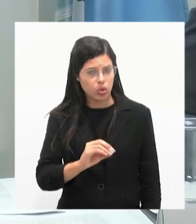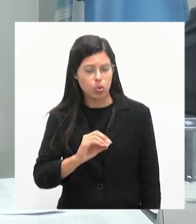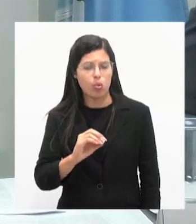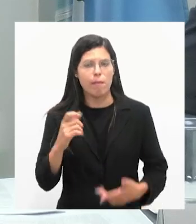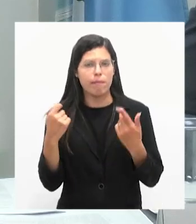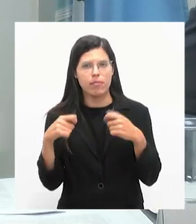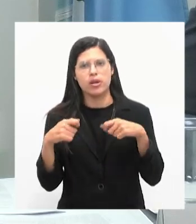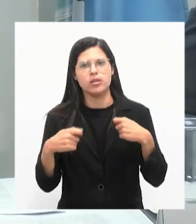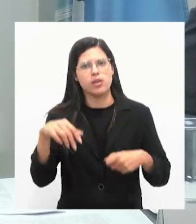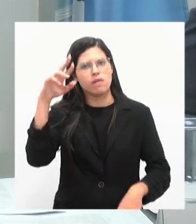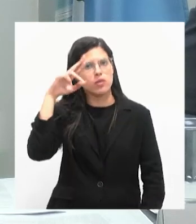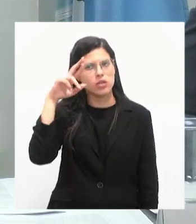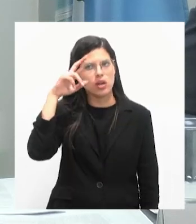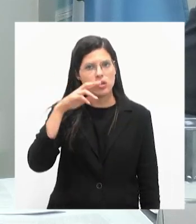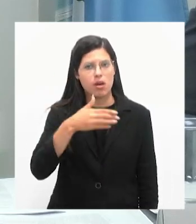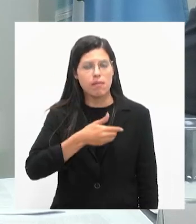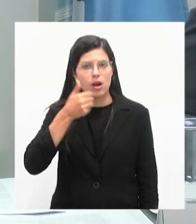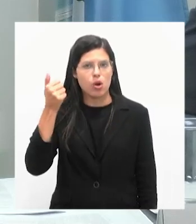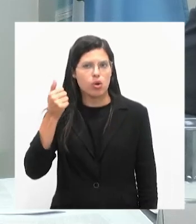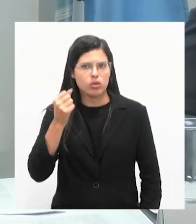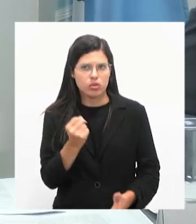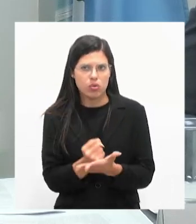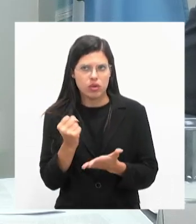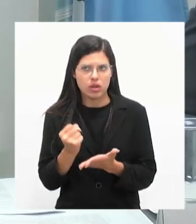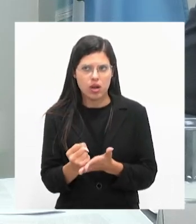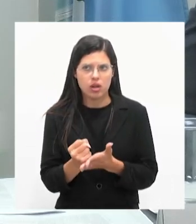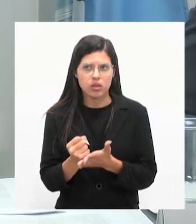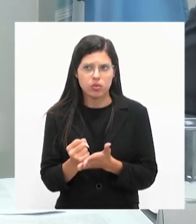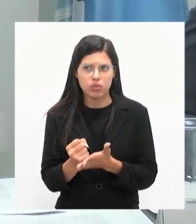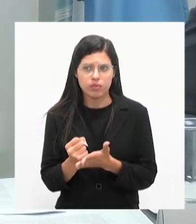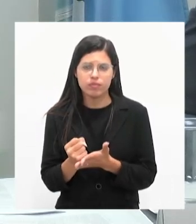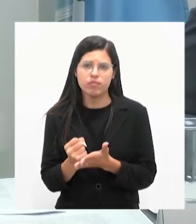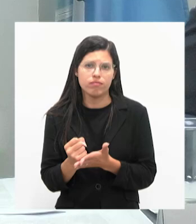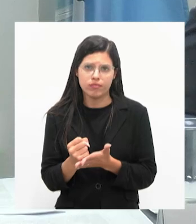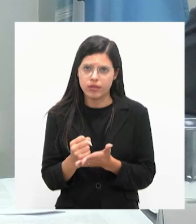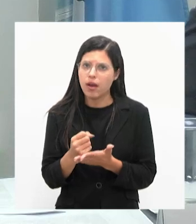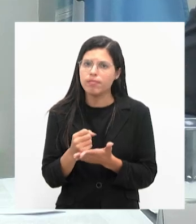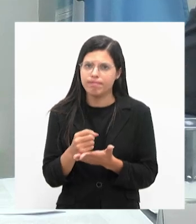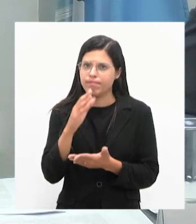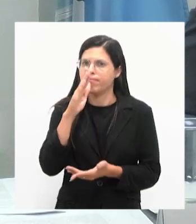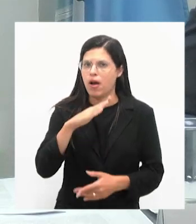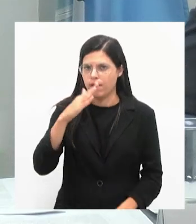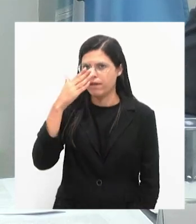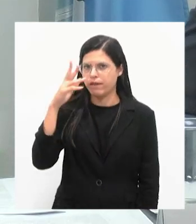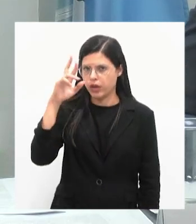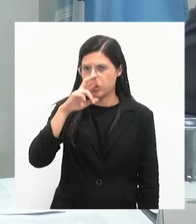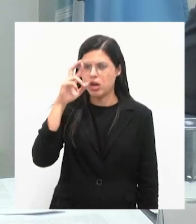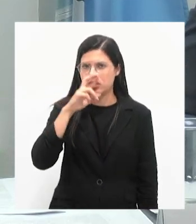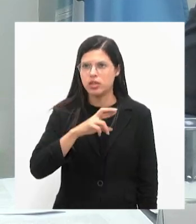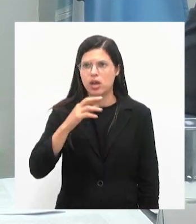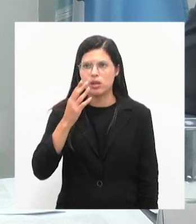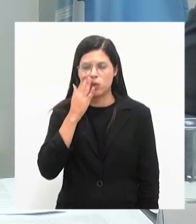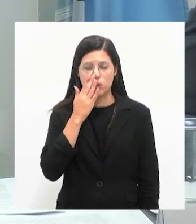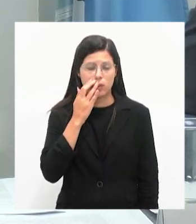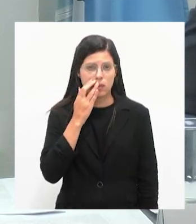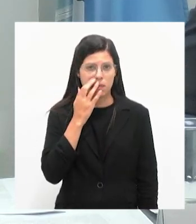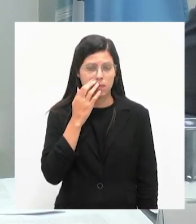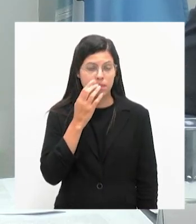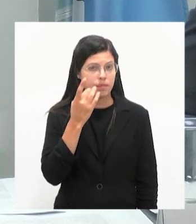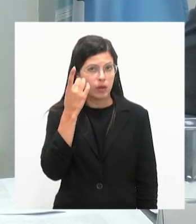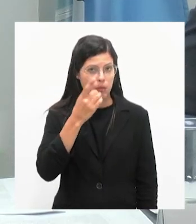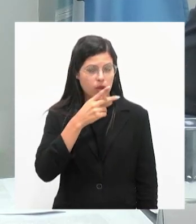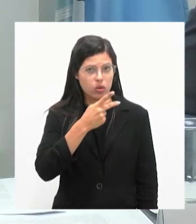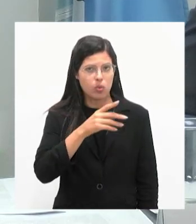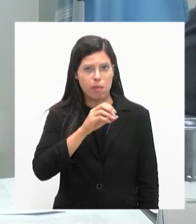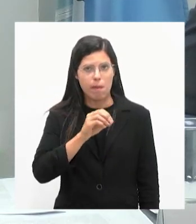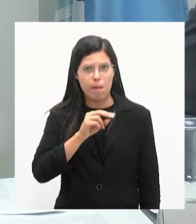precisa fiscalizar muito melhor esse contrato. Para dizer a verdade, está mal fiscalizado. Como disse o deputado Poubel, a empresa já é